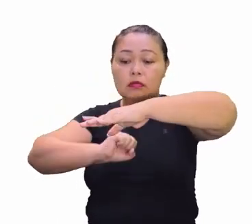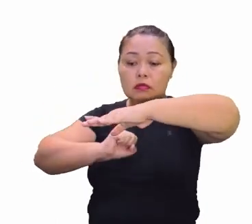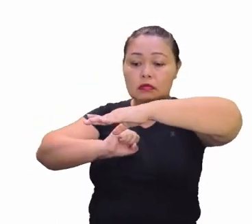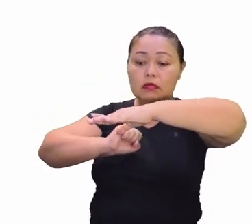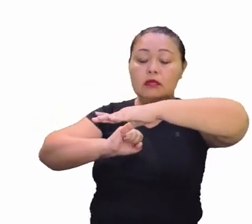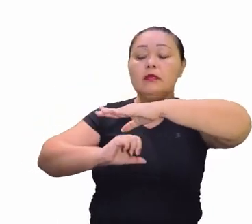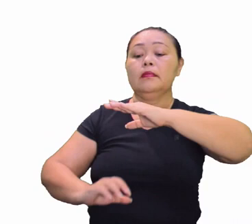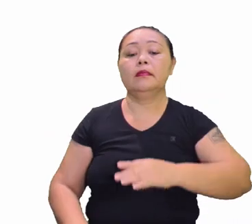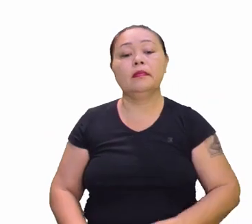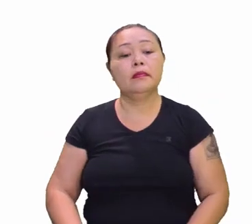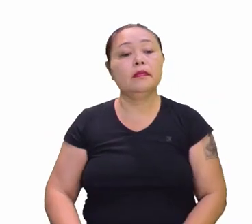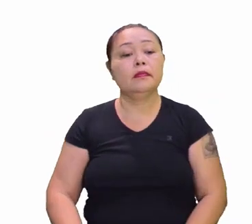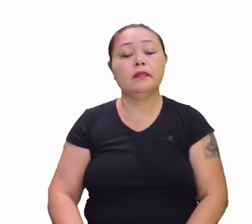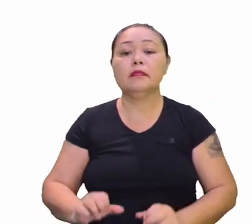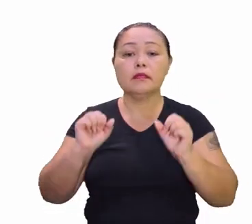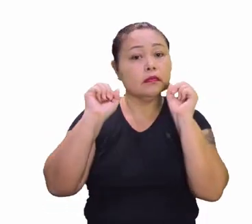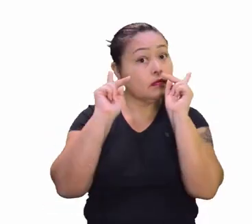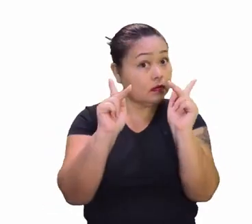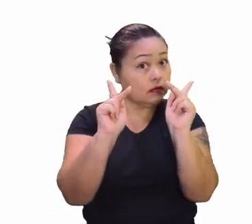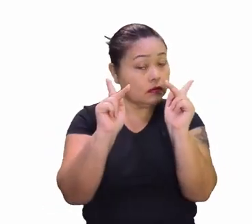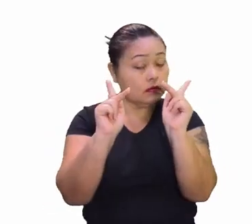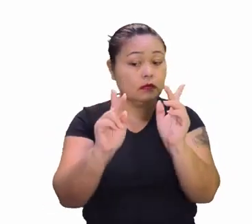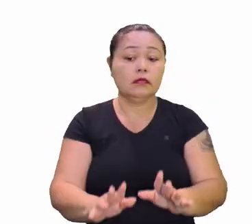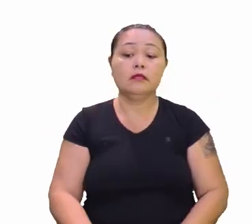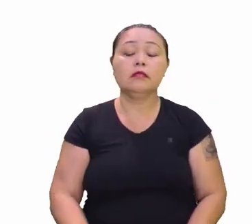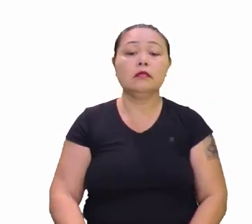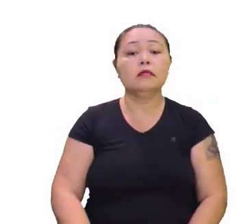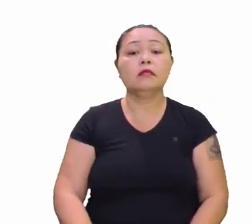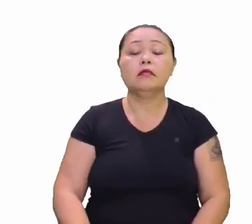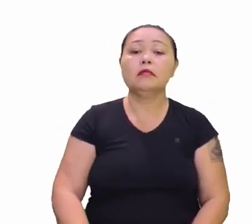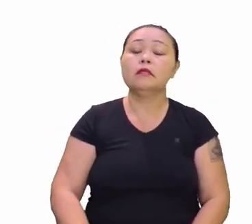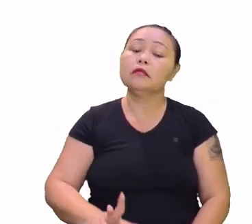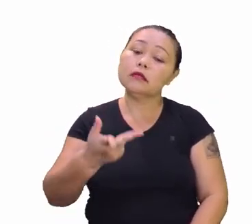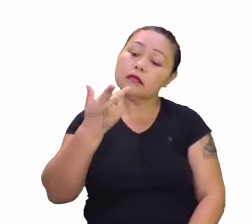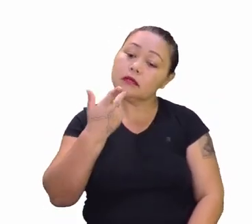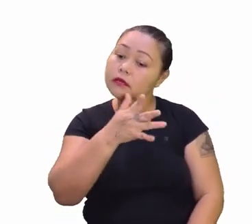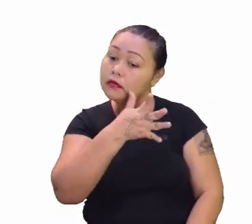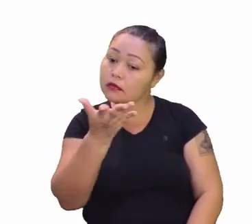para o sul. Muito bem. Ok? Excelente observação, professor.